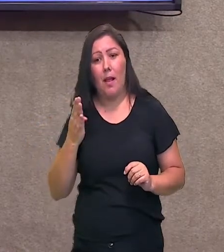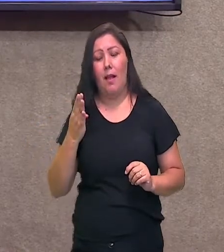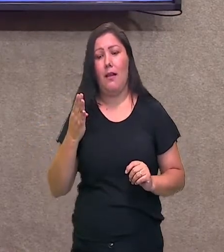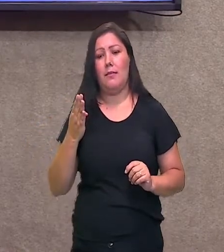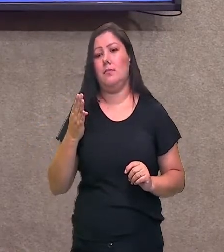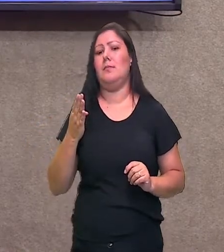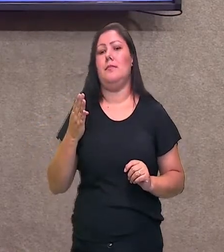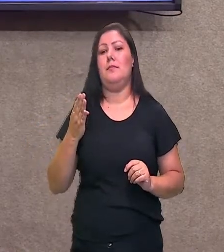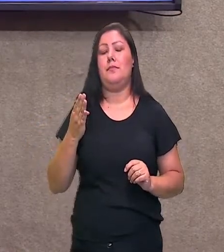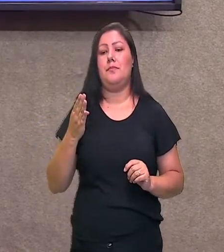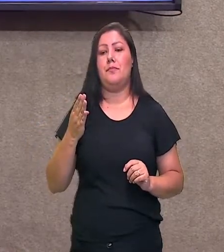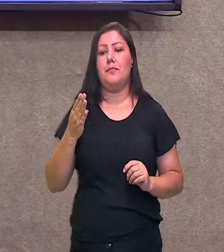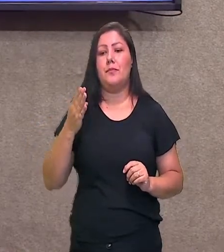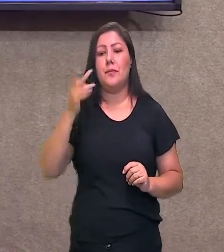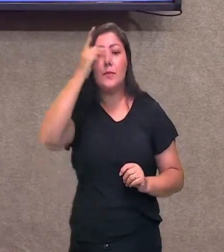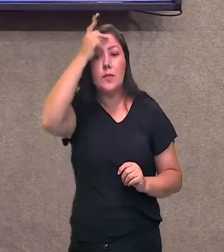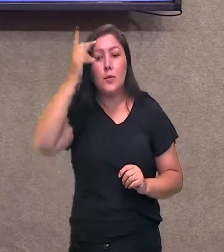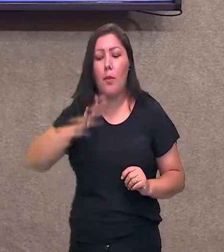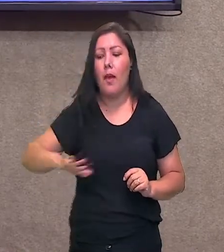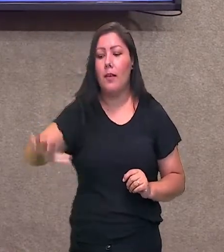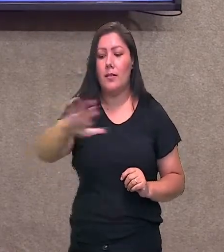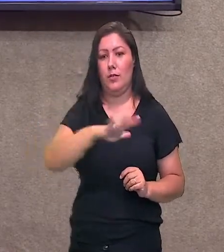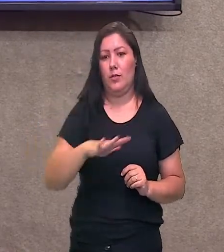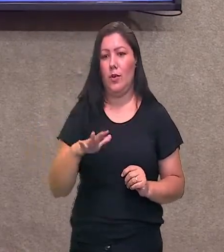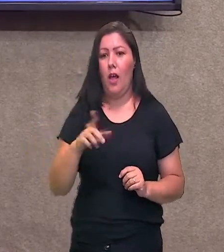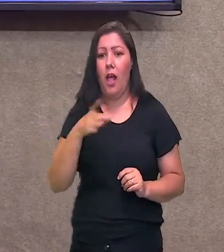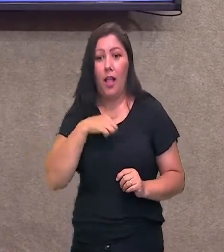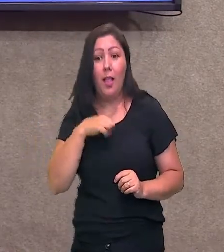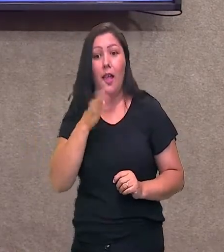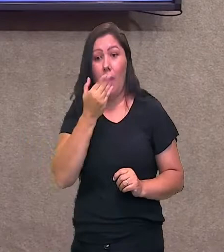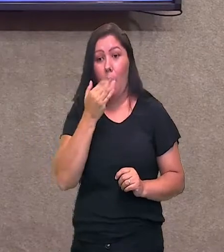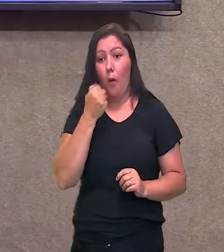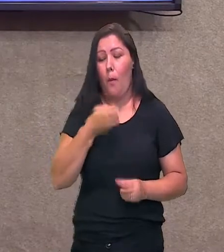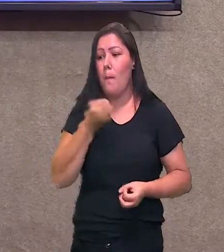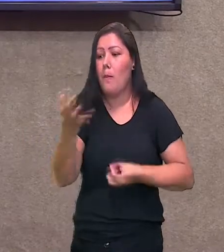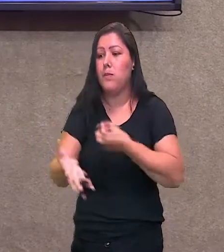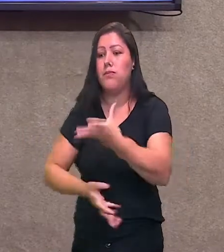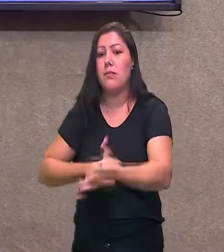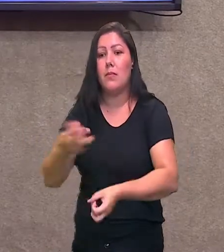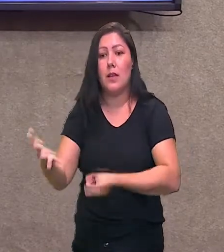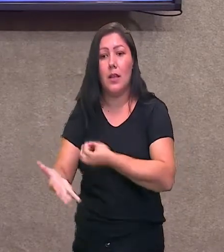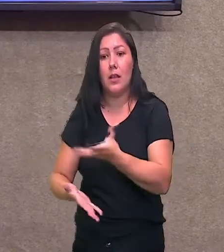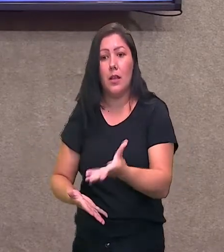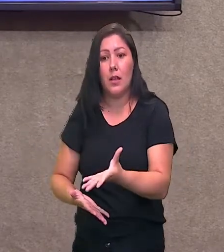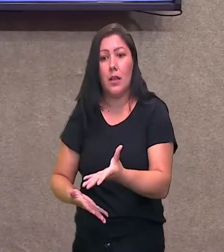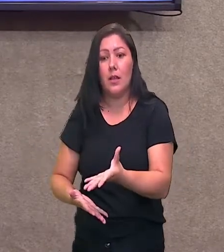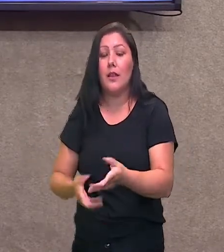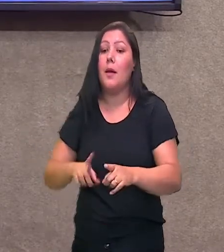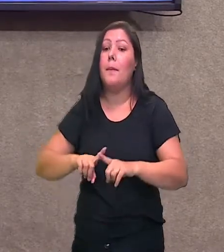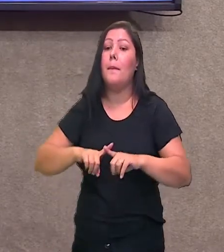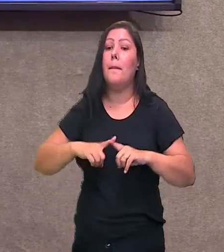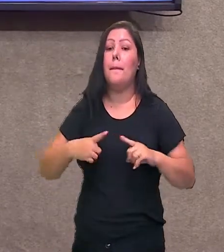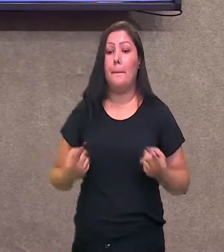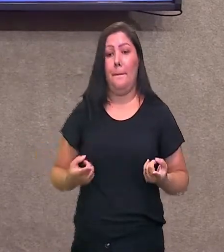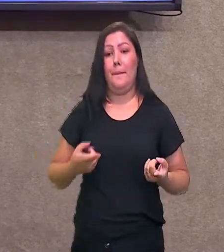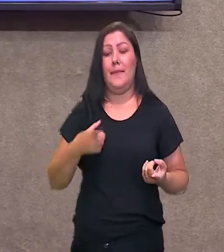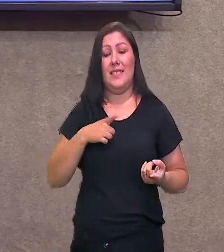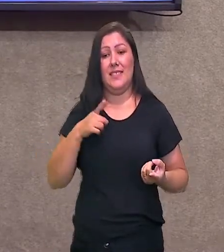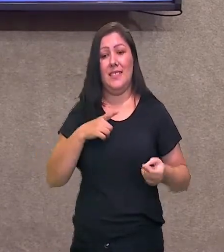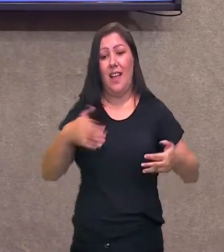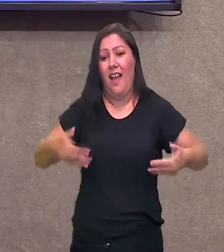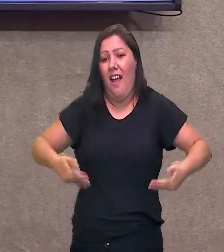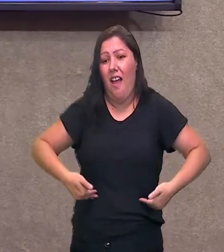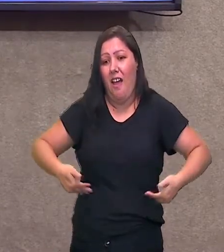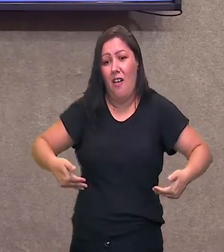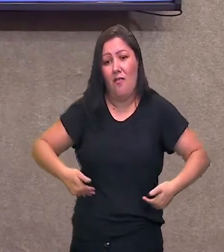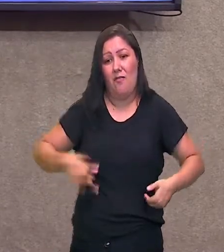nós somos 7 bilhões e tem gente morrendo de fome? Porque quem produz o